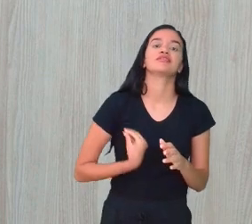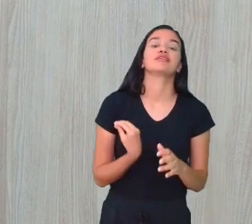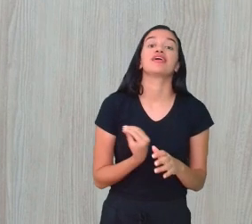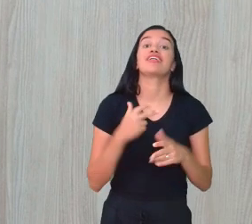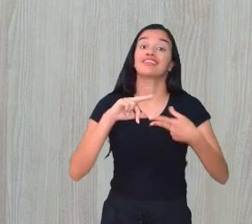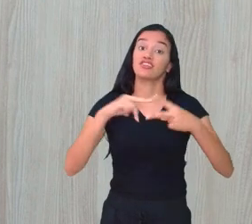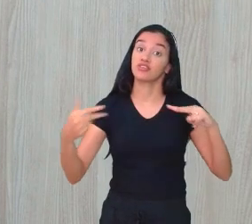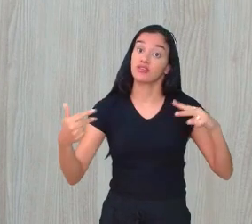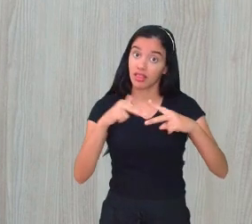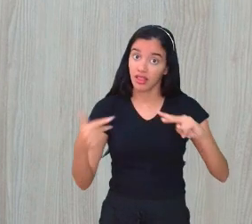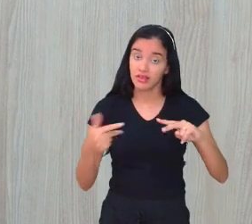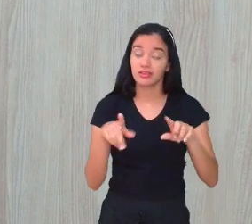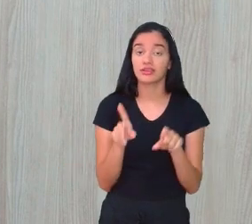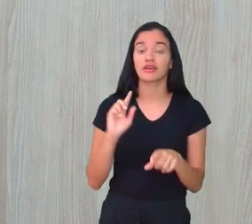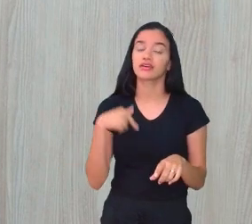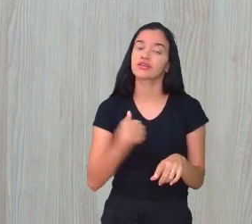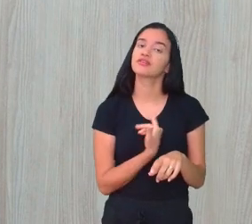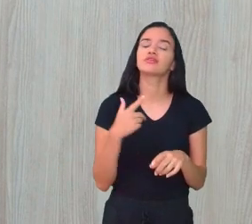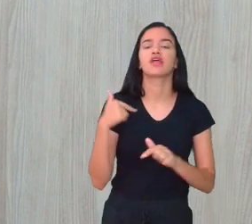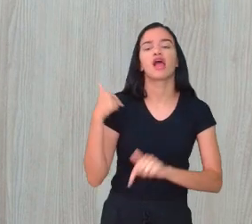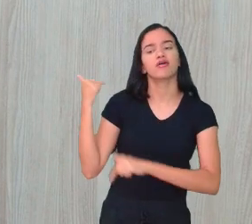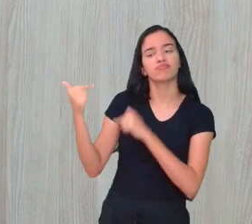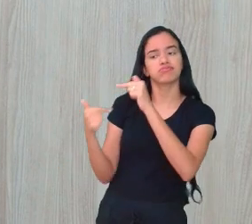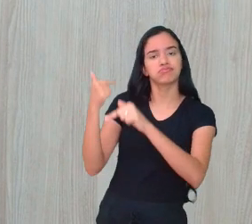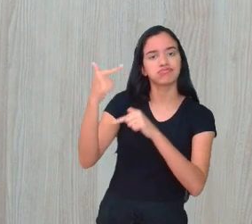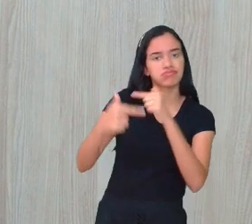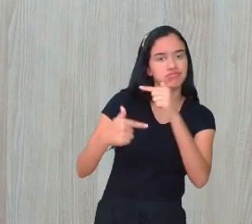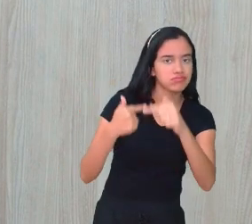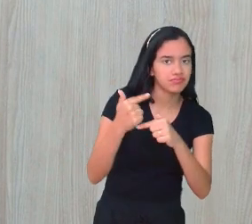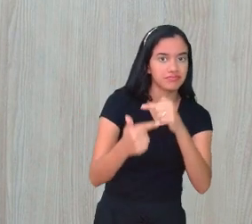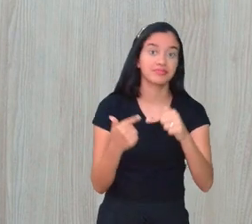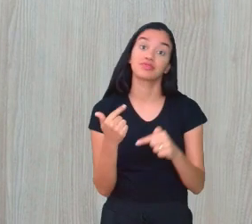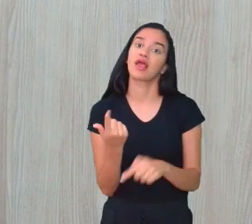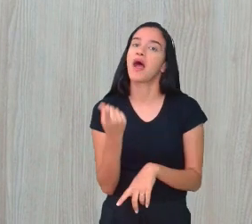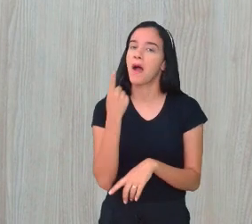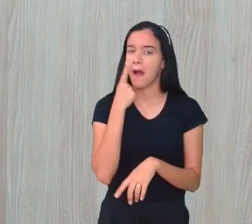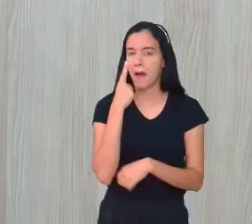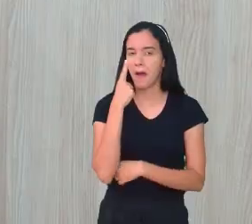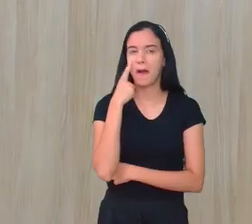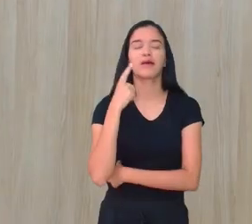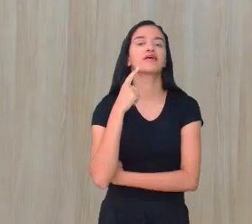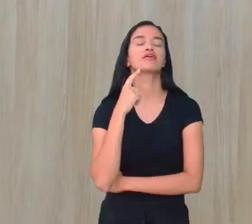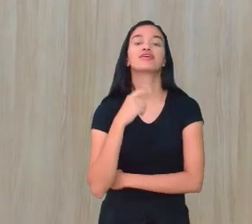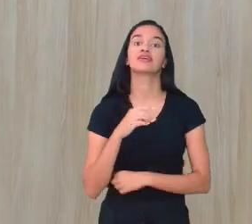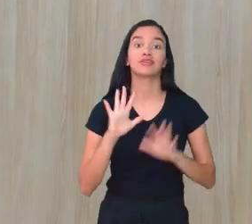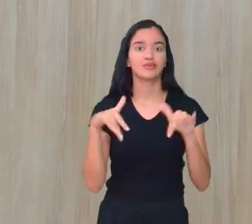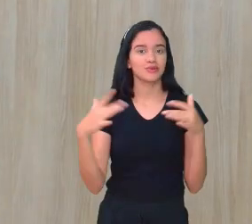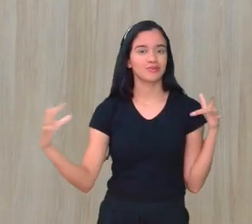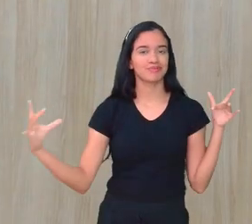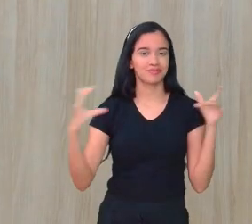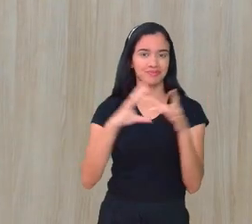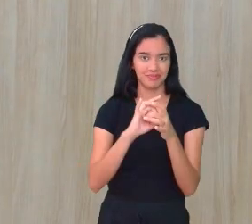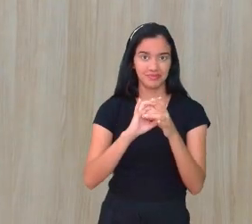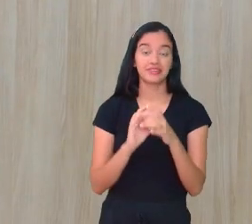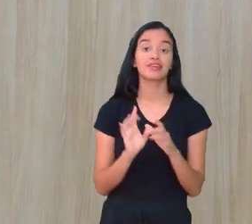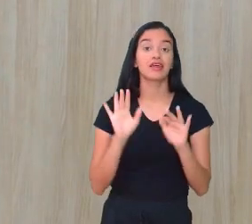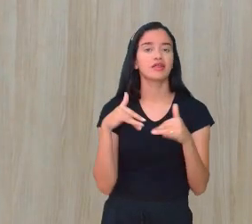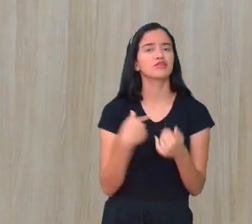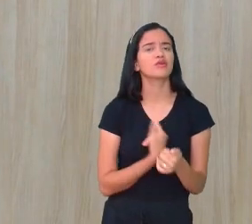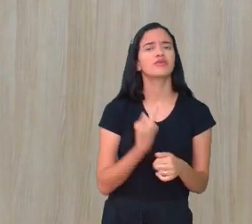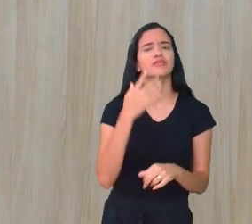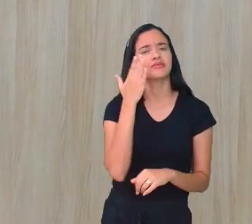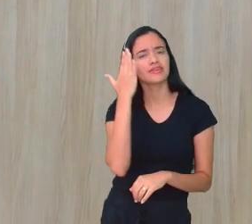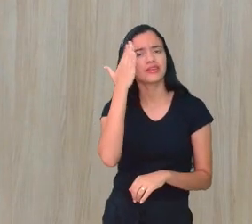característica genética que nós herdamos dos nossos pais. Vejam aí, né? Tudo muito interligado. E aí a gente vai